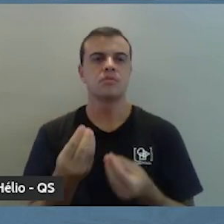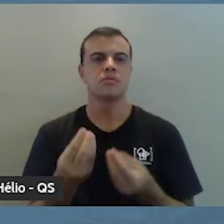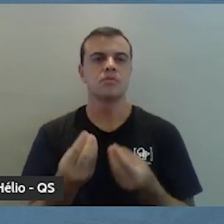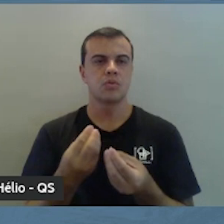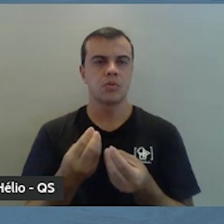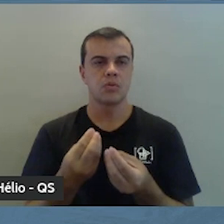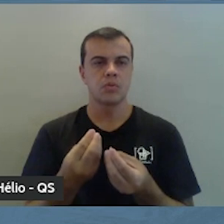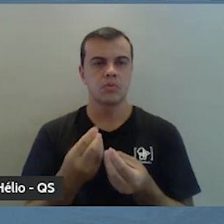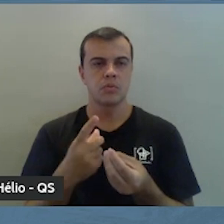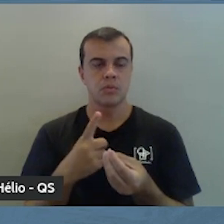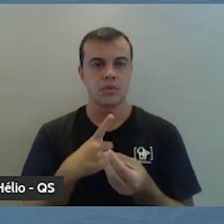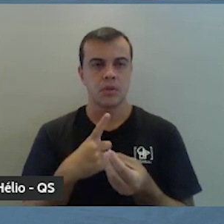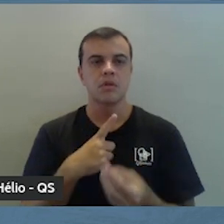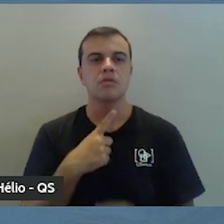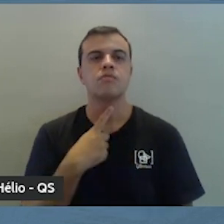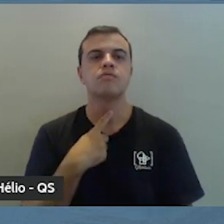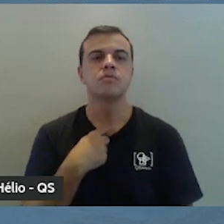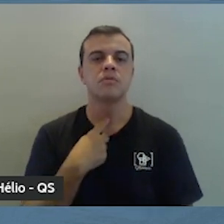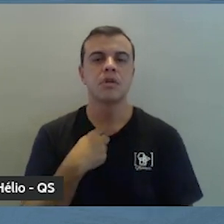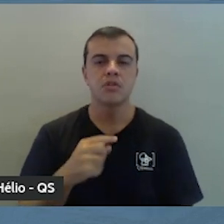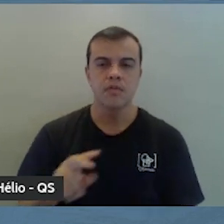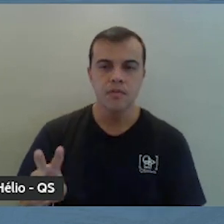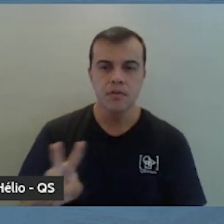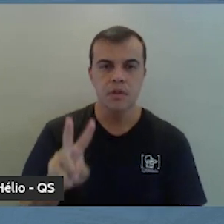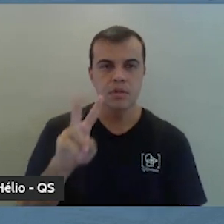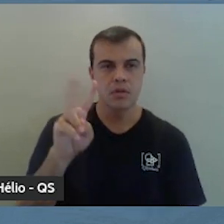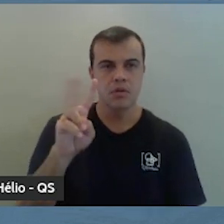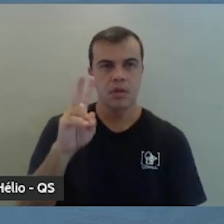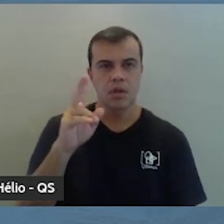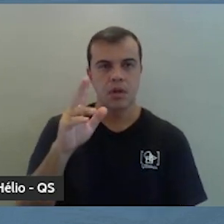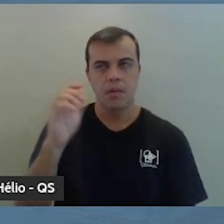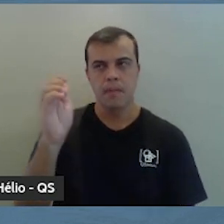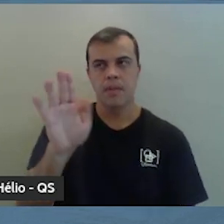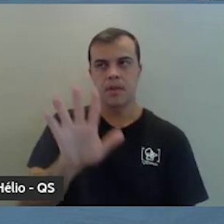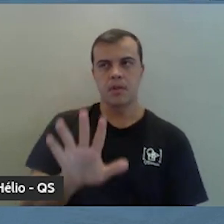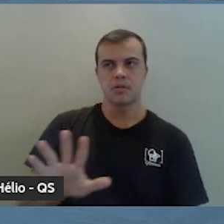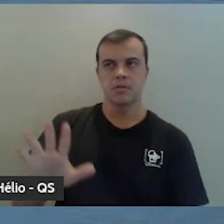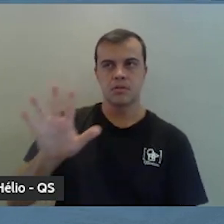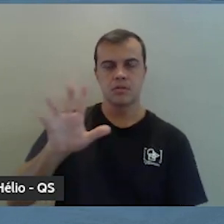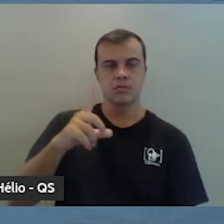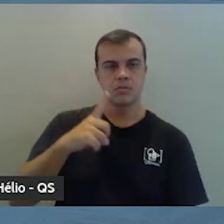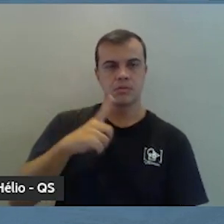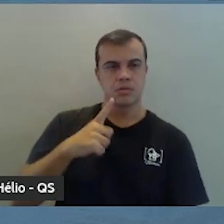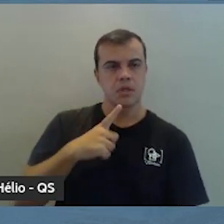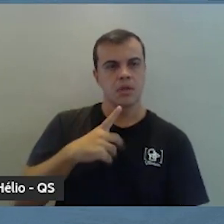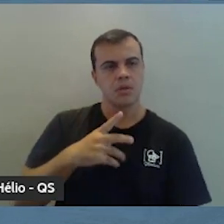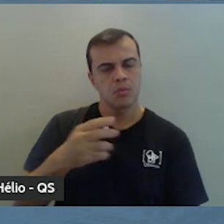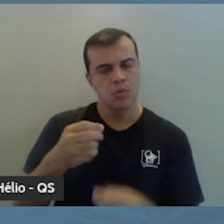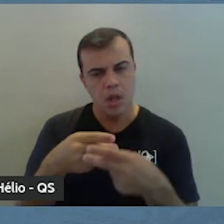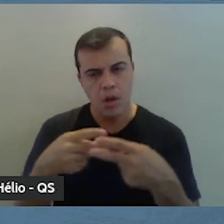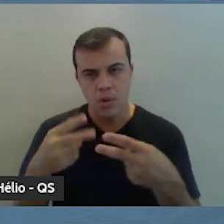desejo da valorização da estética nacional. É um pouco assim, gente, mas a gente tem tanta coisa bonita para ser